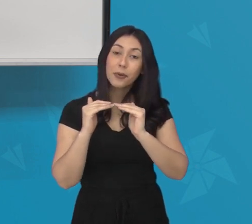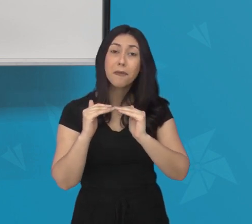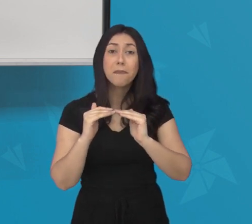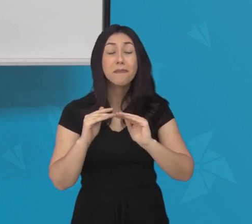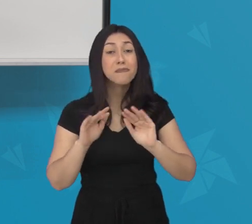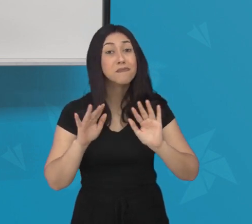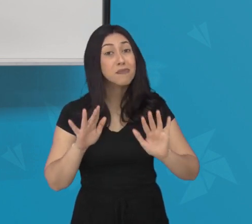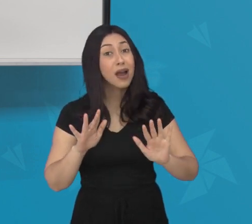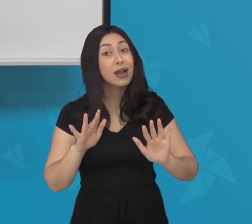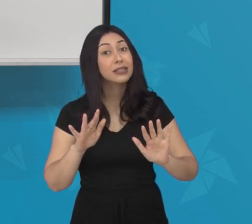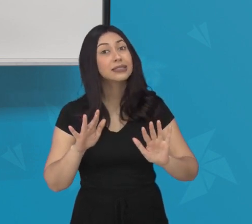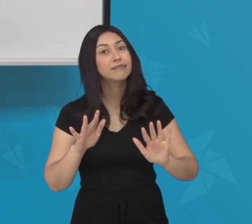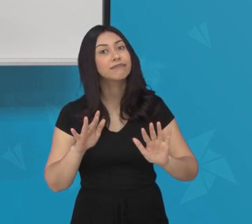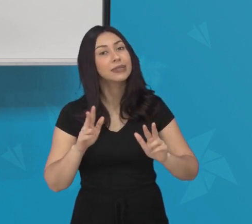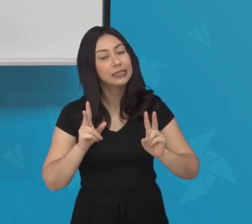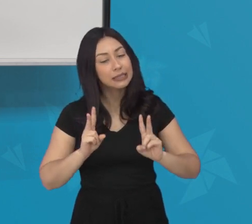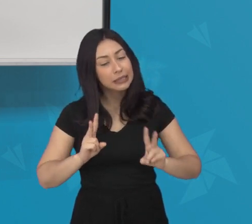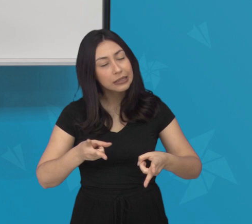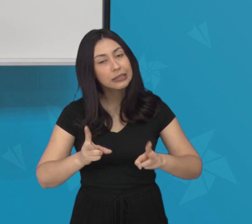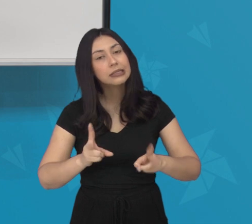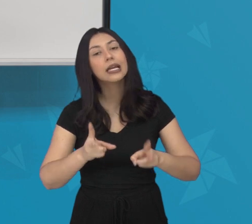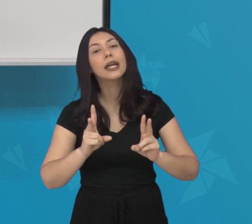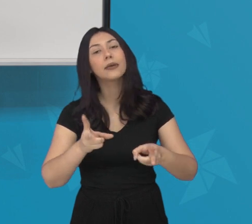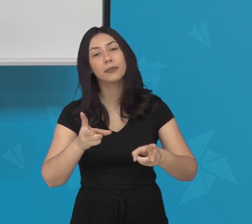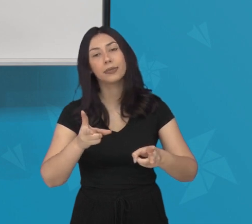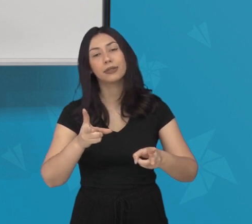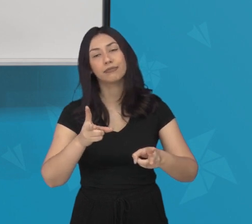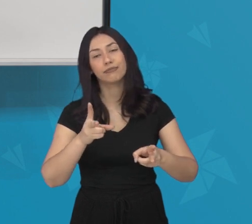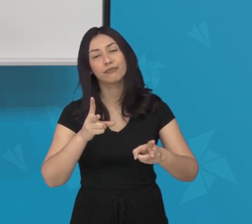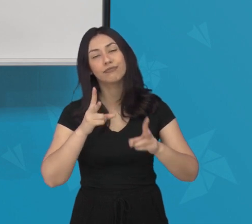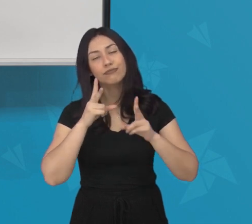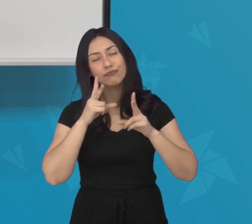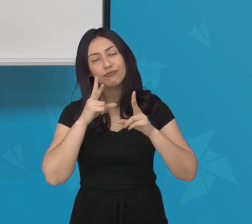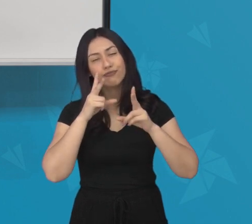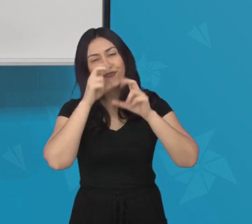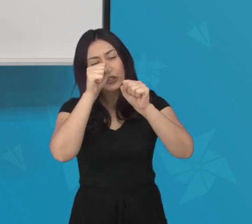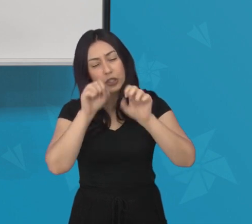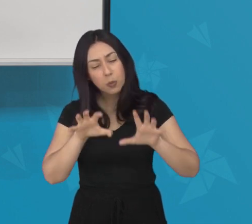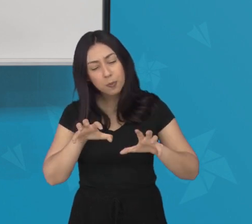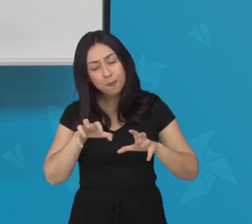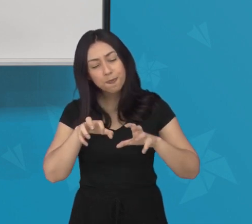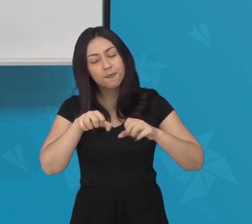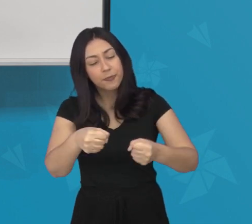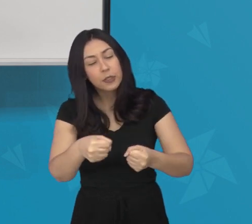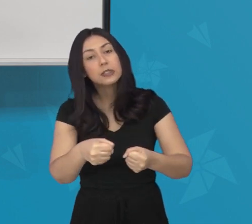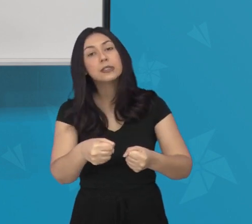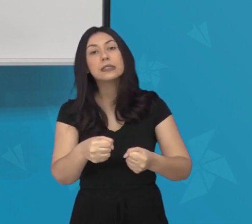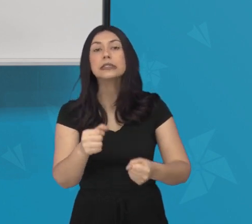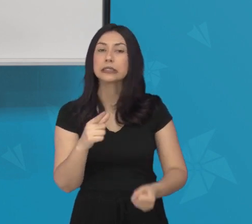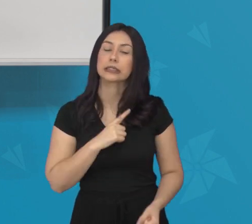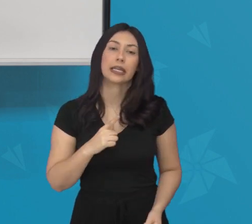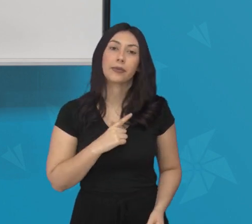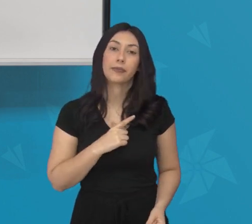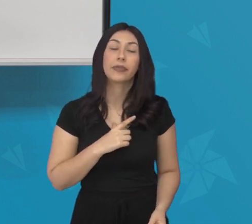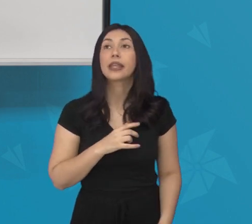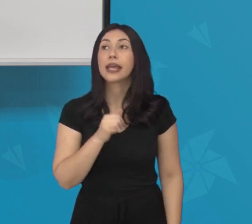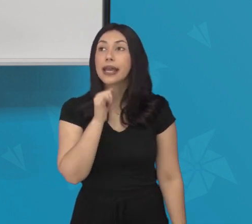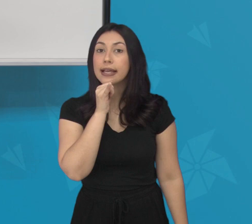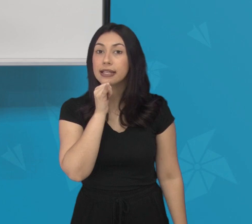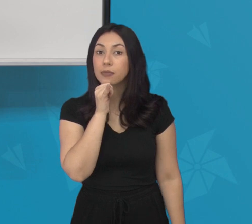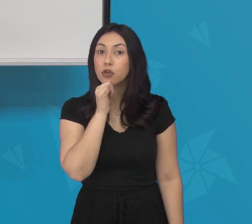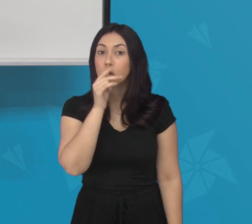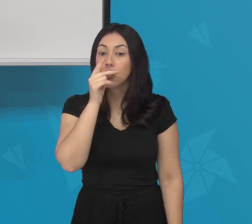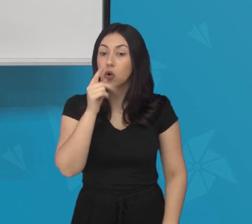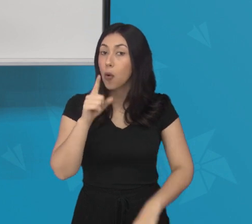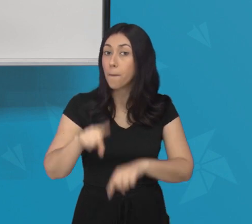um corpo em que não existe nenhuma força atuando nele. Em quase 100% dos casos, quando alguma coisa está em equilíbrio,